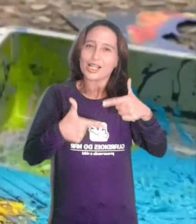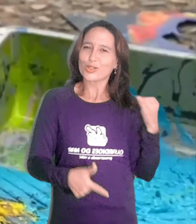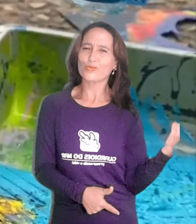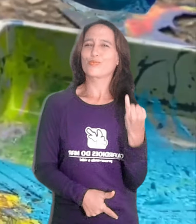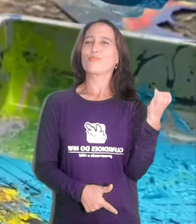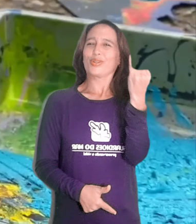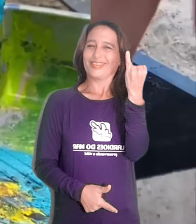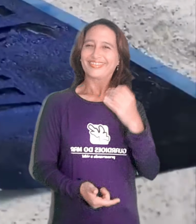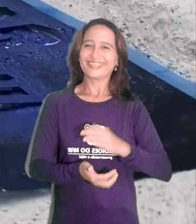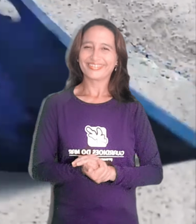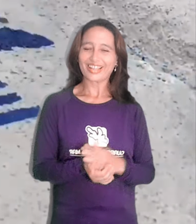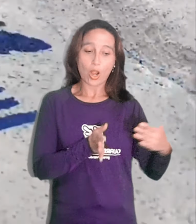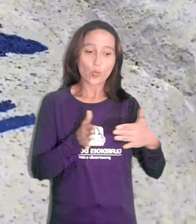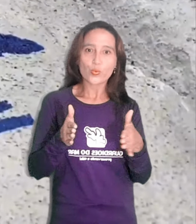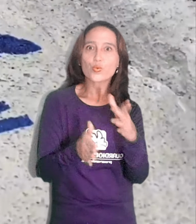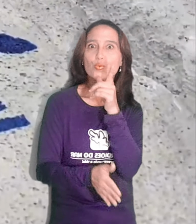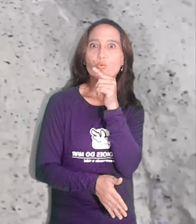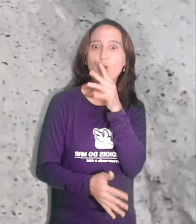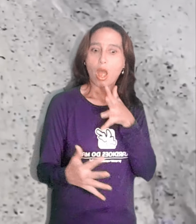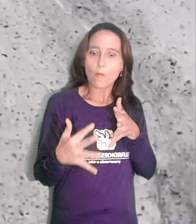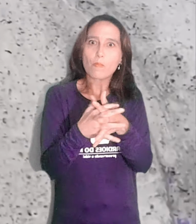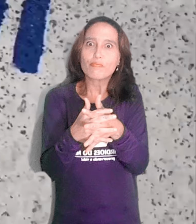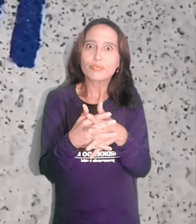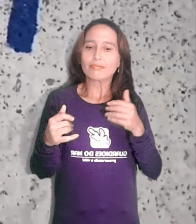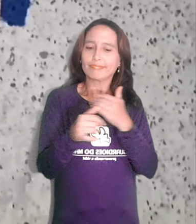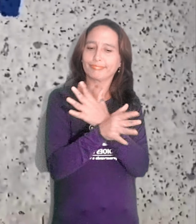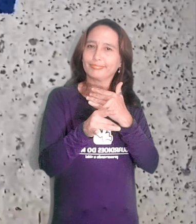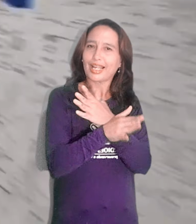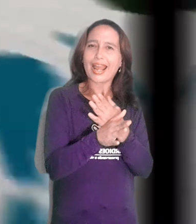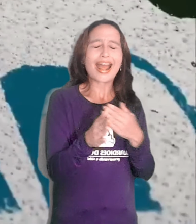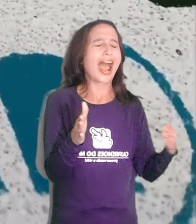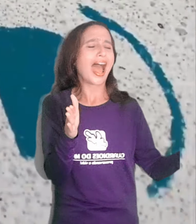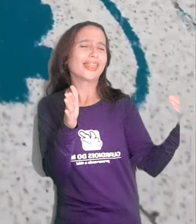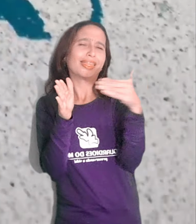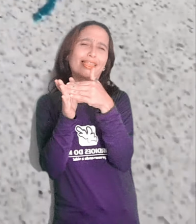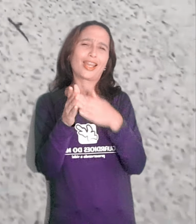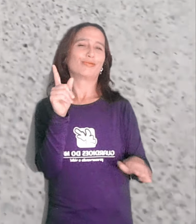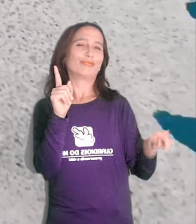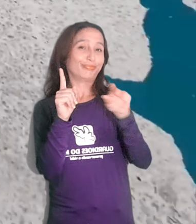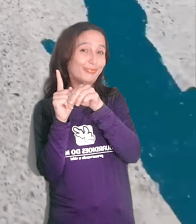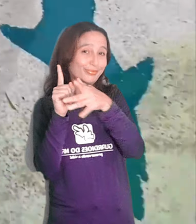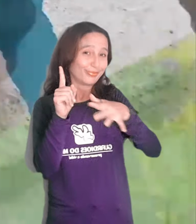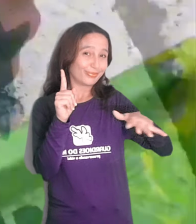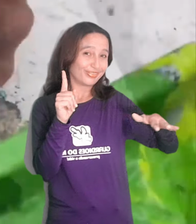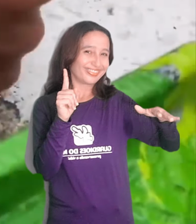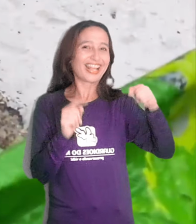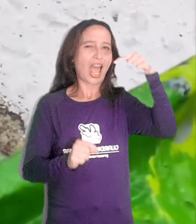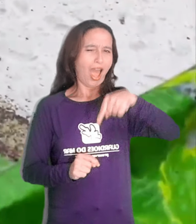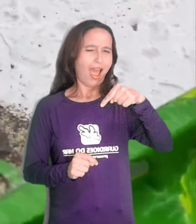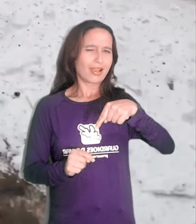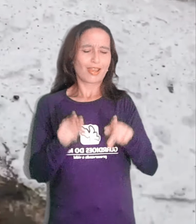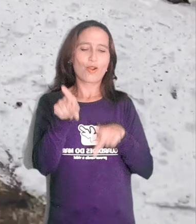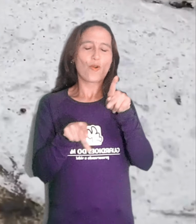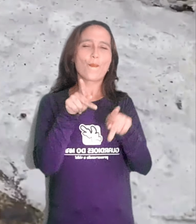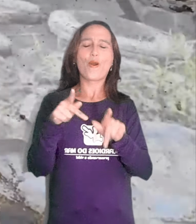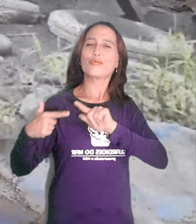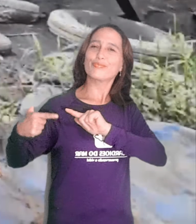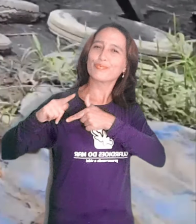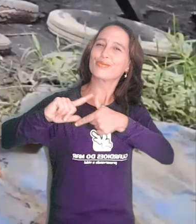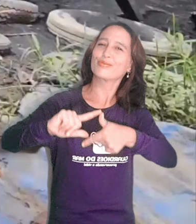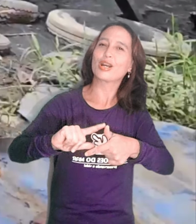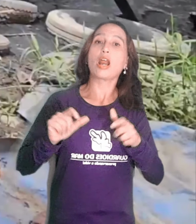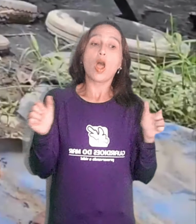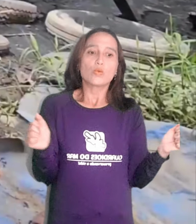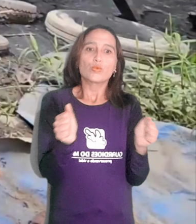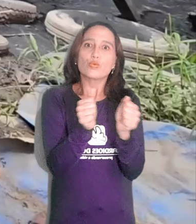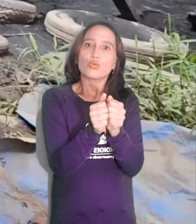diferença. O curso d'água corta cidades até chegar à Baía de Guanabara. Aqui, os povos tradicionais